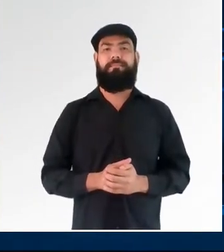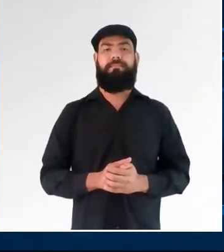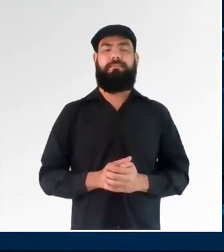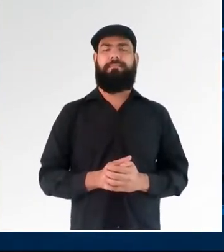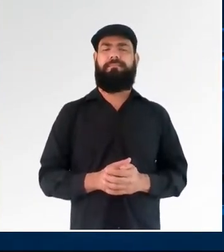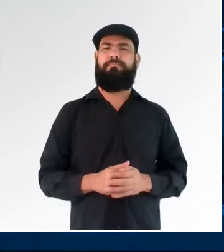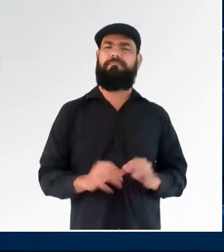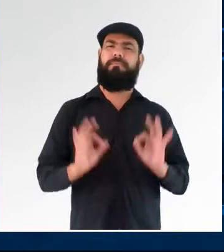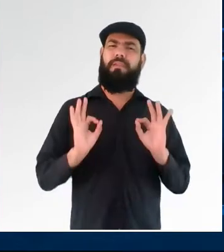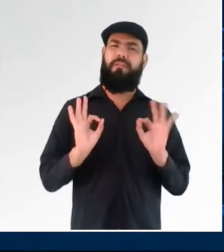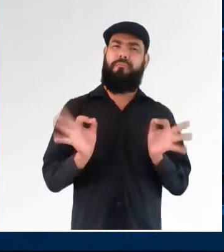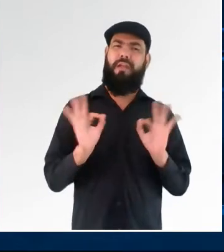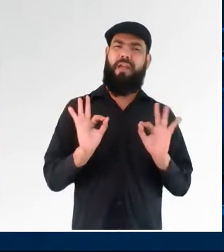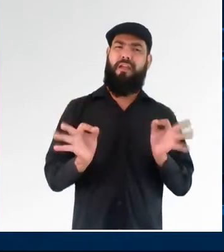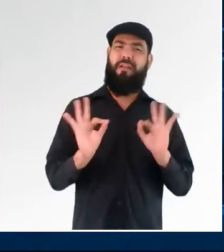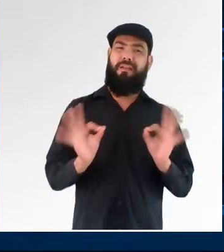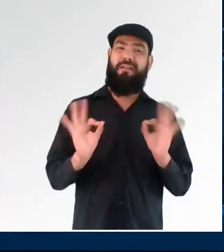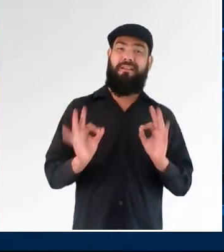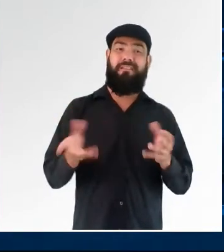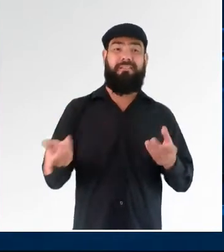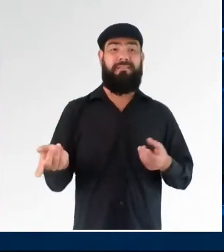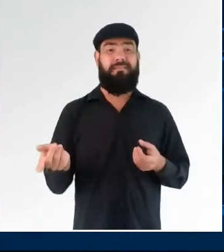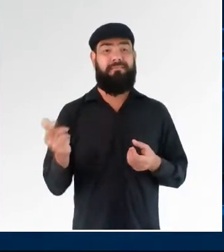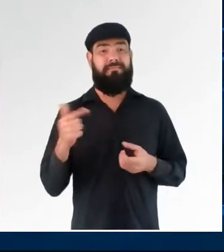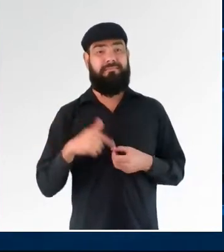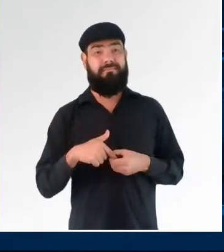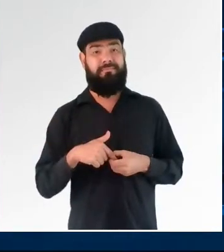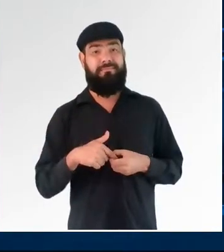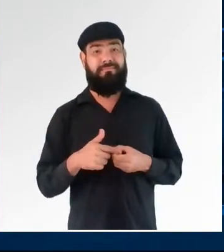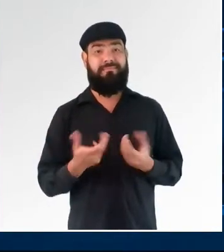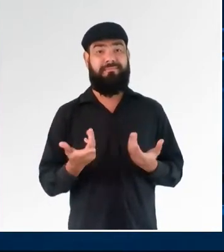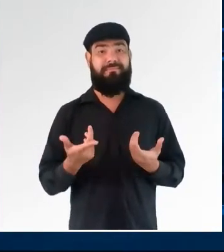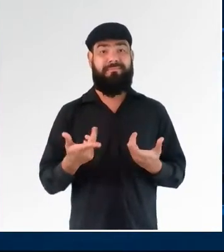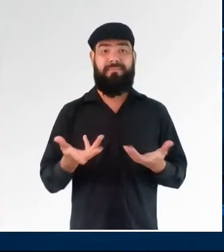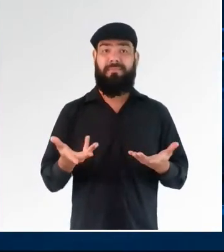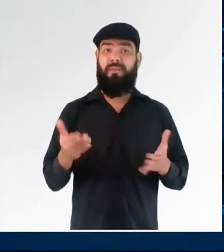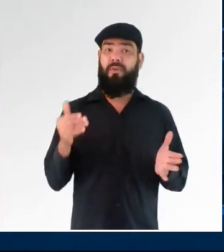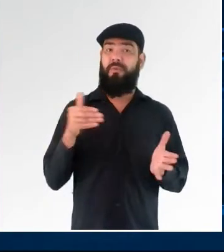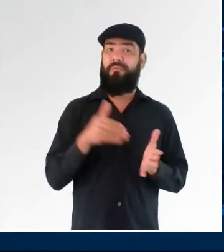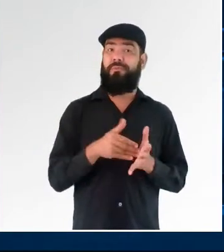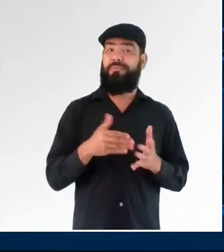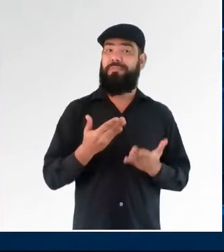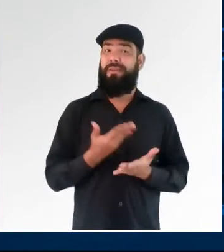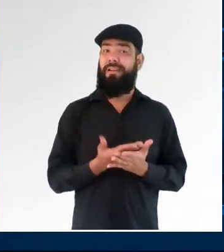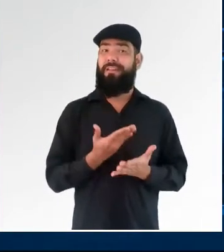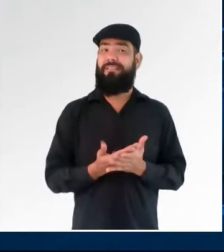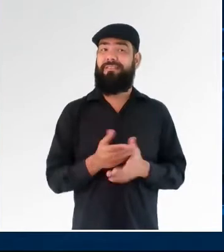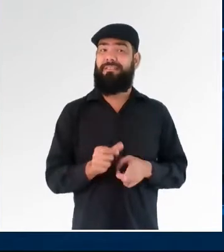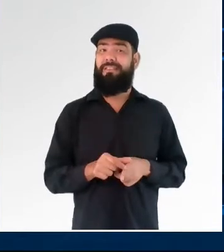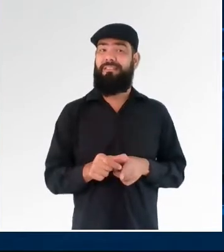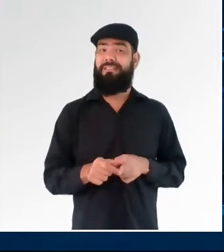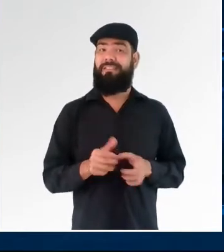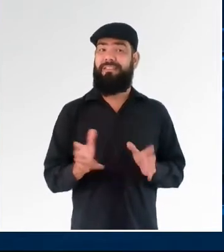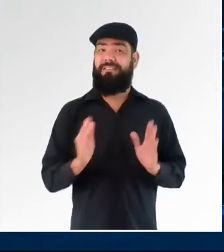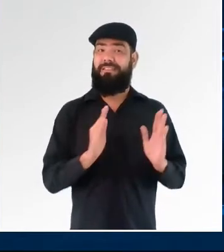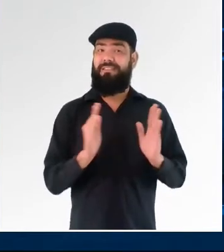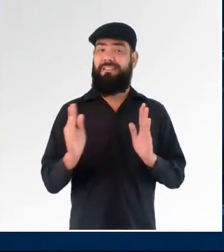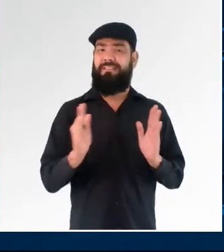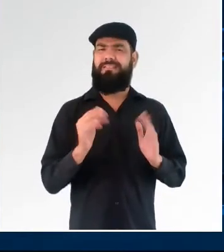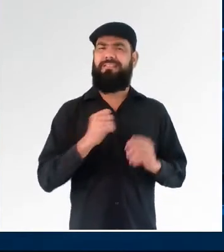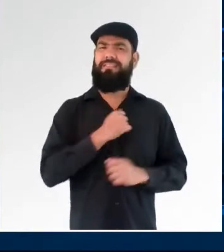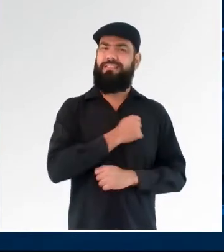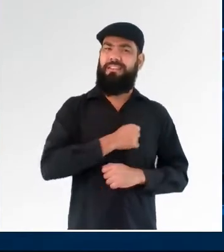Muito bem, de volta. Última aula da unidade. Já estamos com saudades de